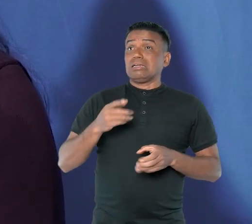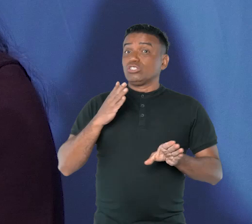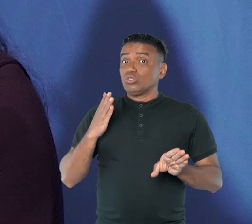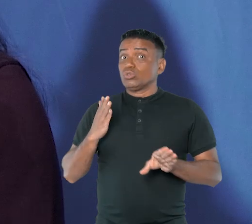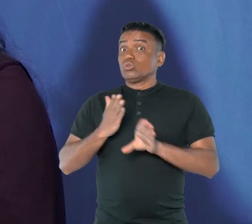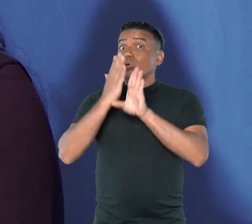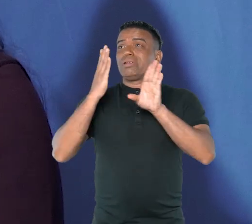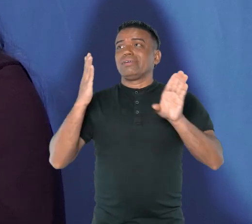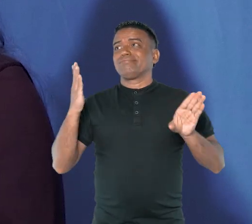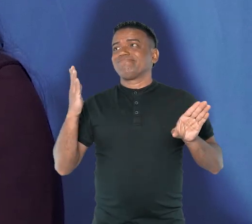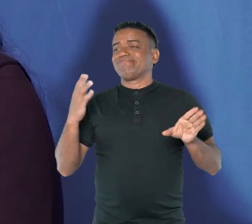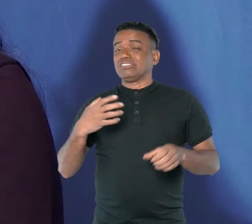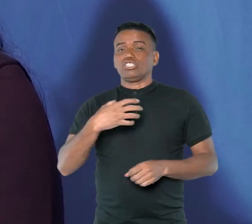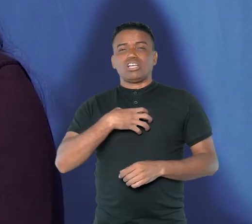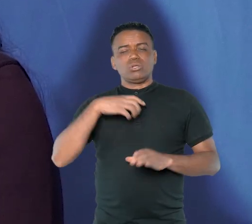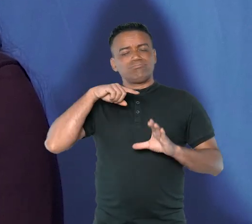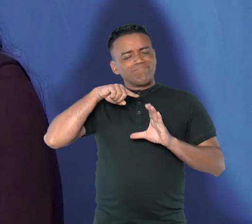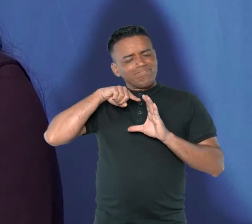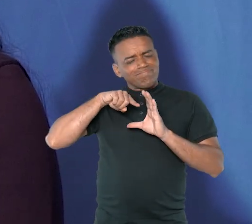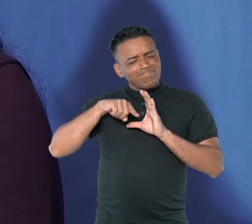muito intensa e profunda